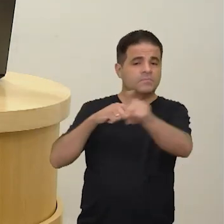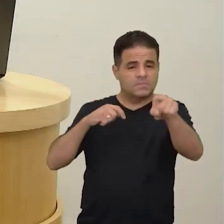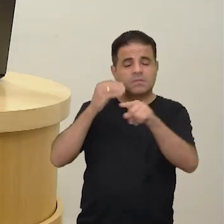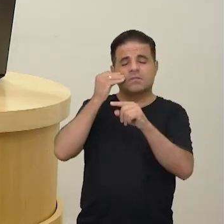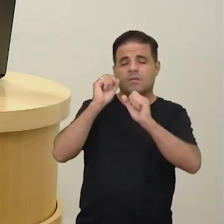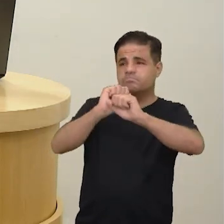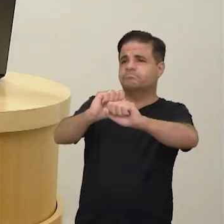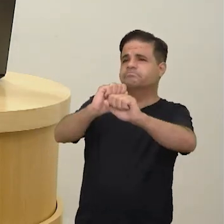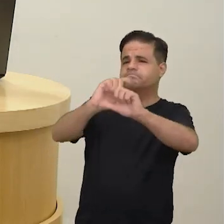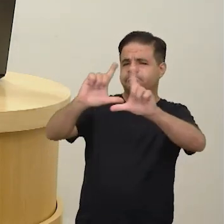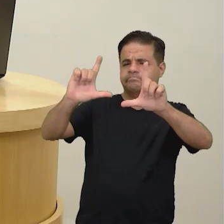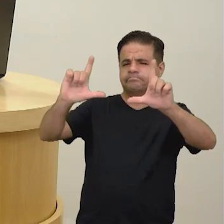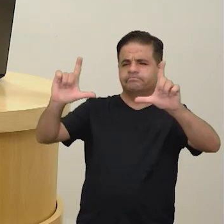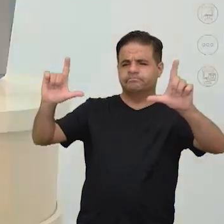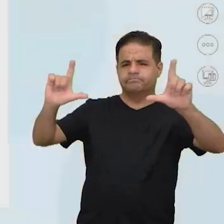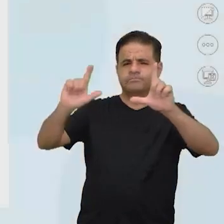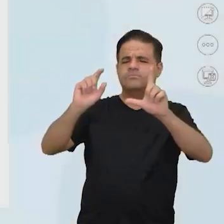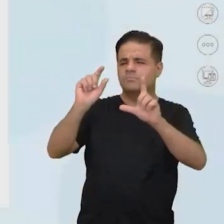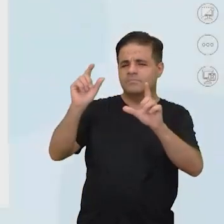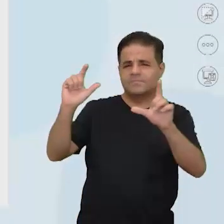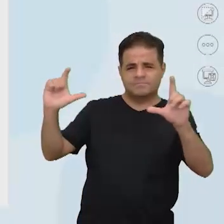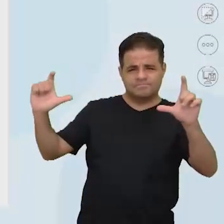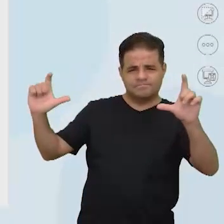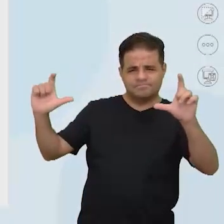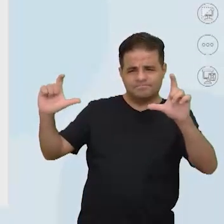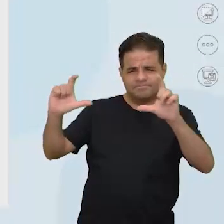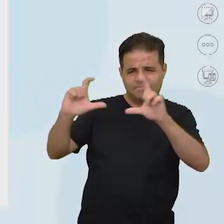ali. Ficou um pouco pequeno